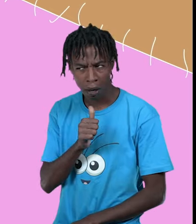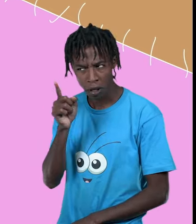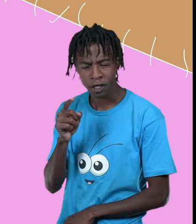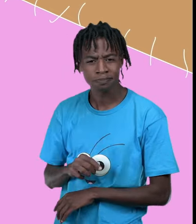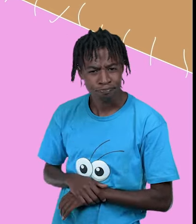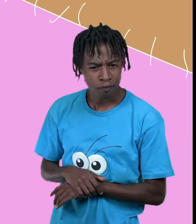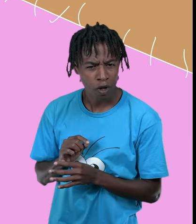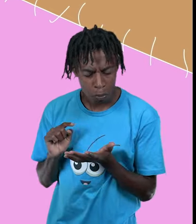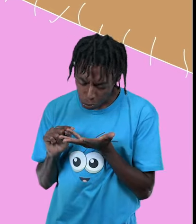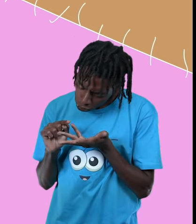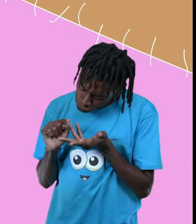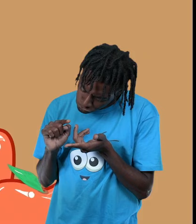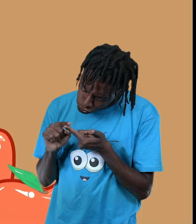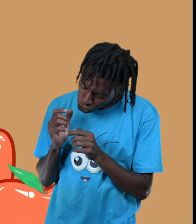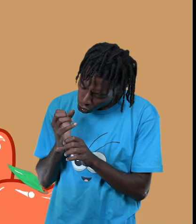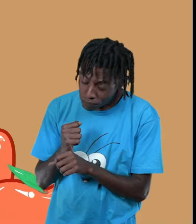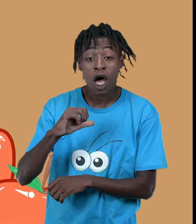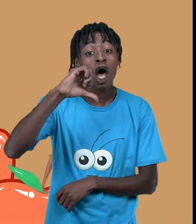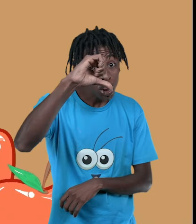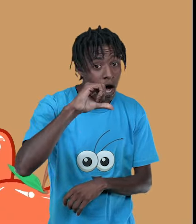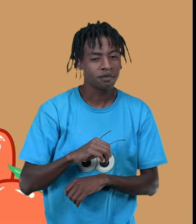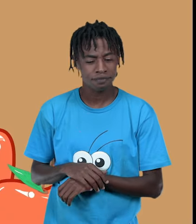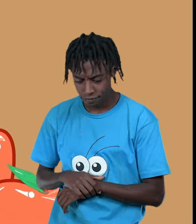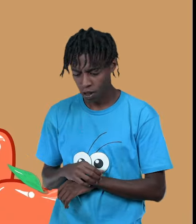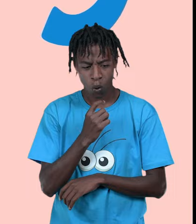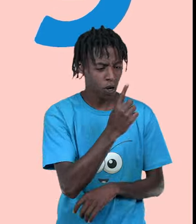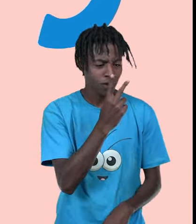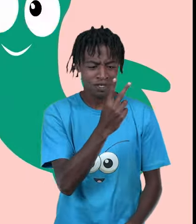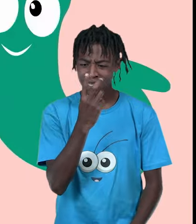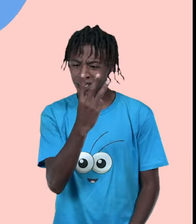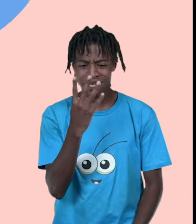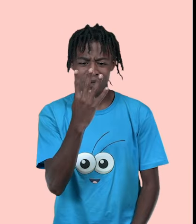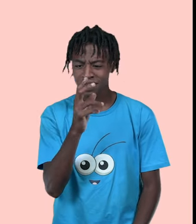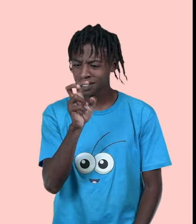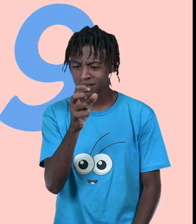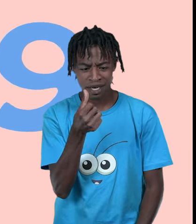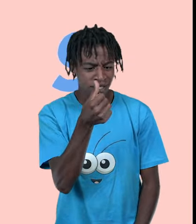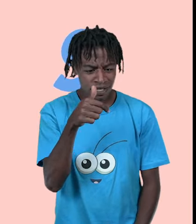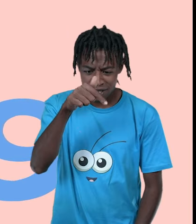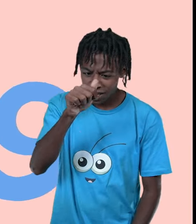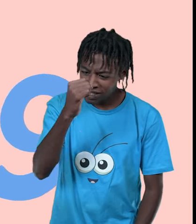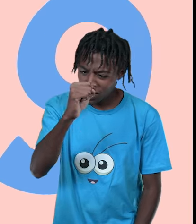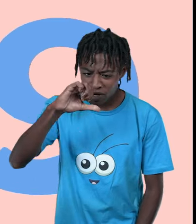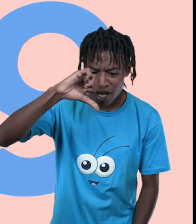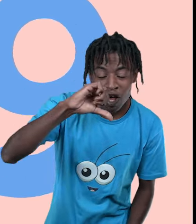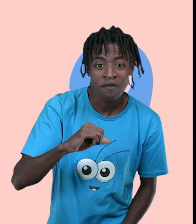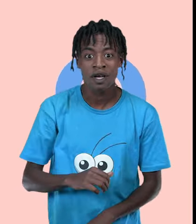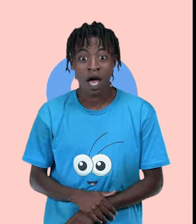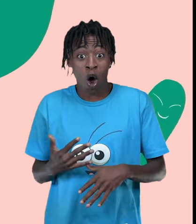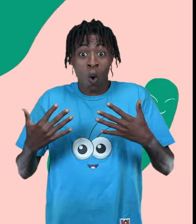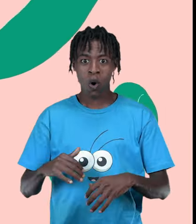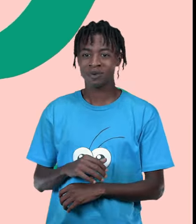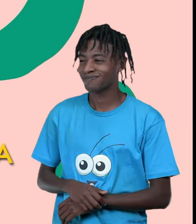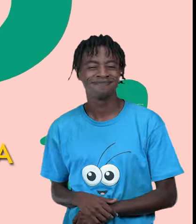Mariana conta nove, Mariana conta nove É um, dois, é três, é quatro, é cinco, é seis, é sete, é oito,